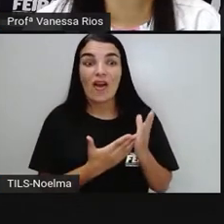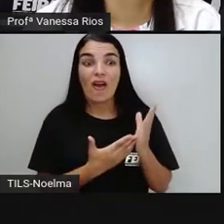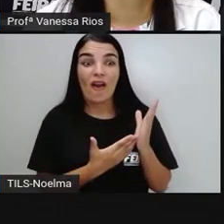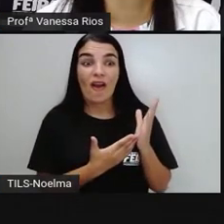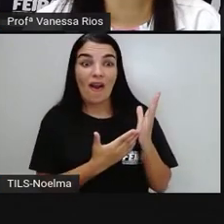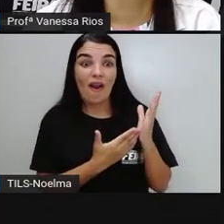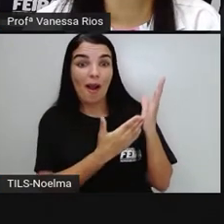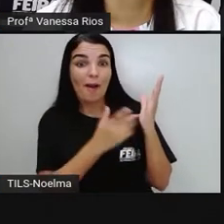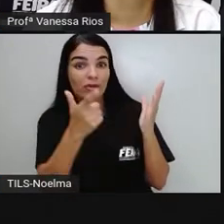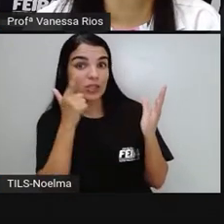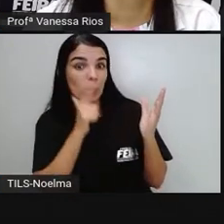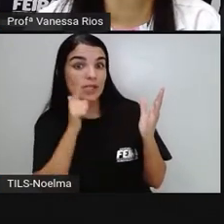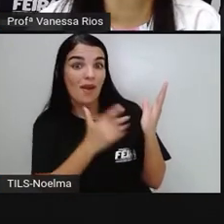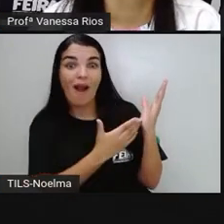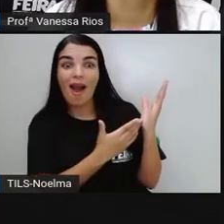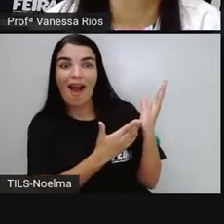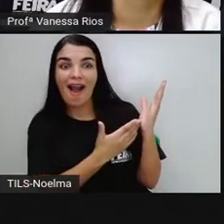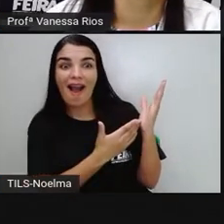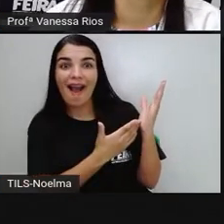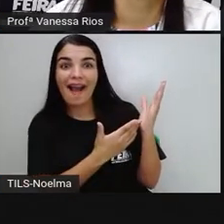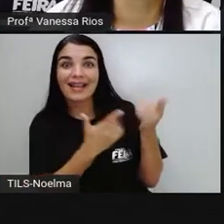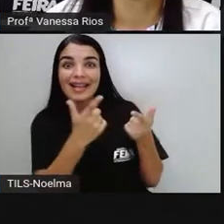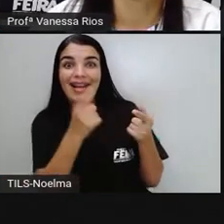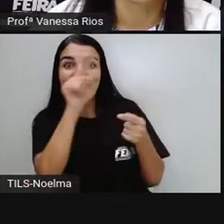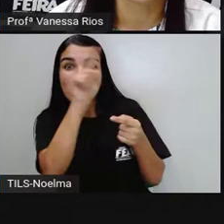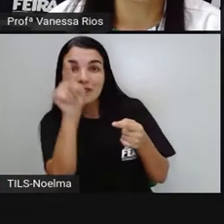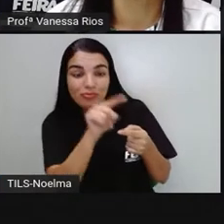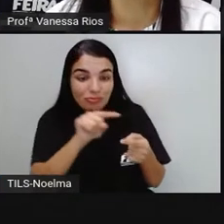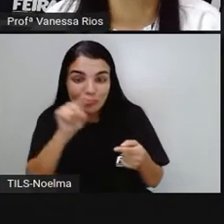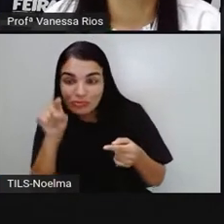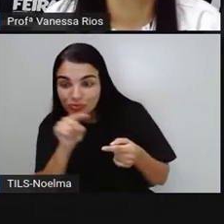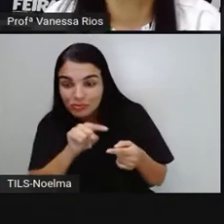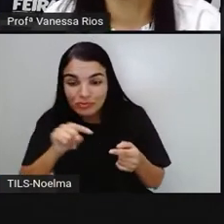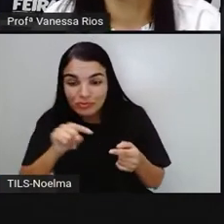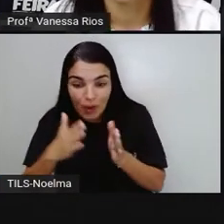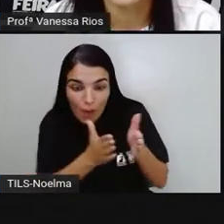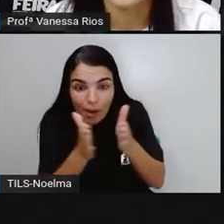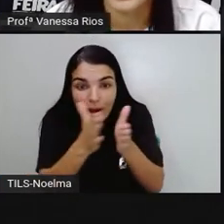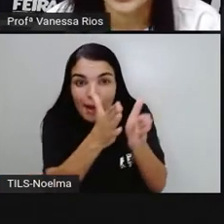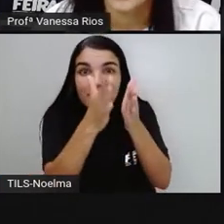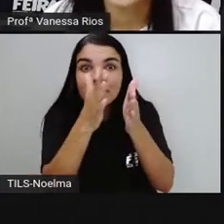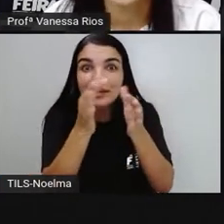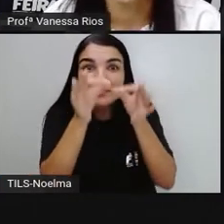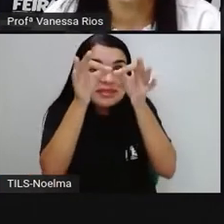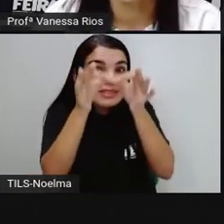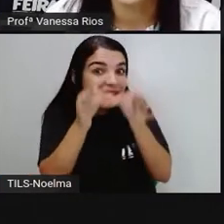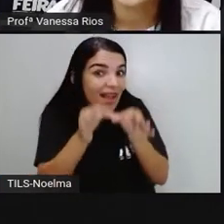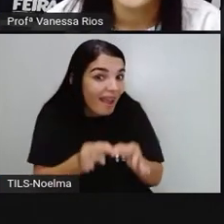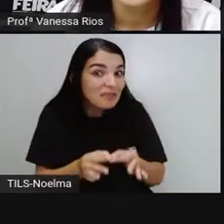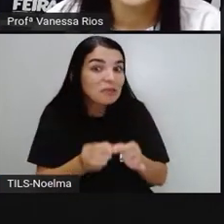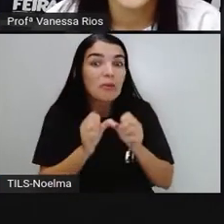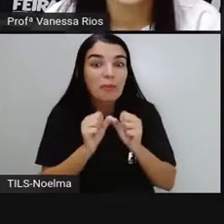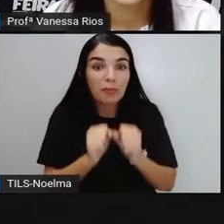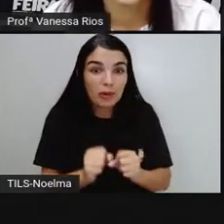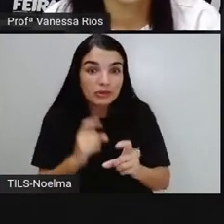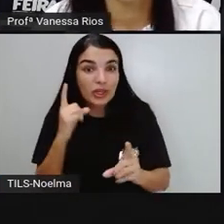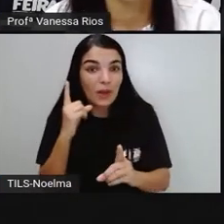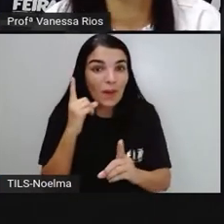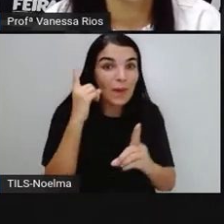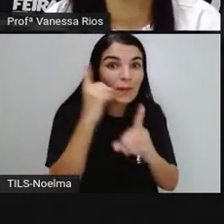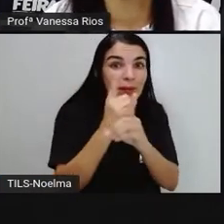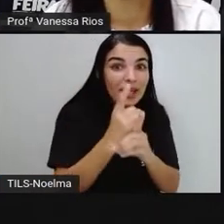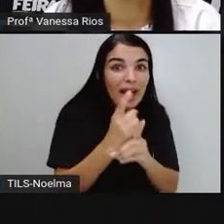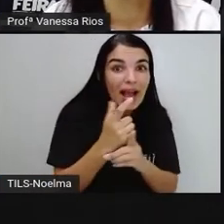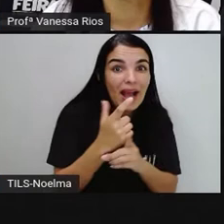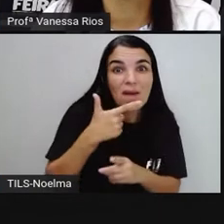Você conseguiu? A Pro traz aqui agora mesmo a imagem já com o caminho, né, com o percurso traçado aí